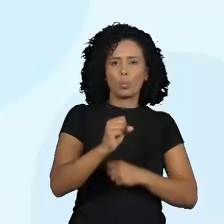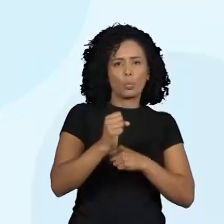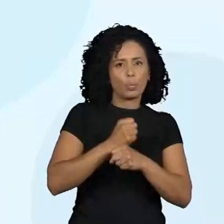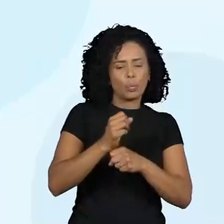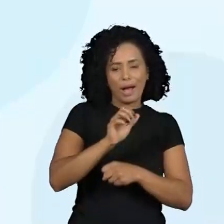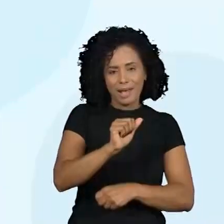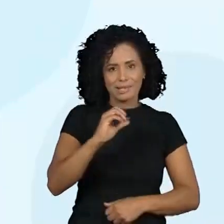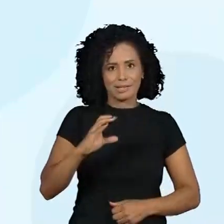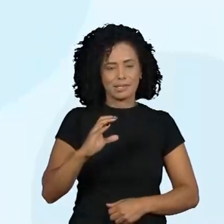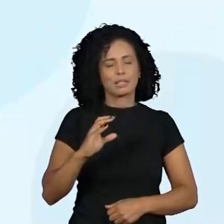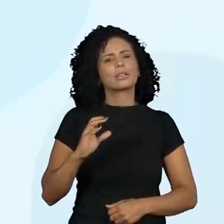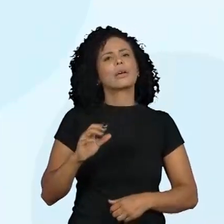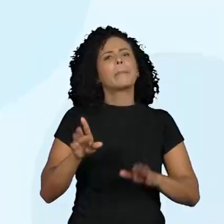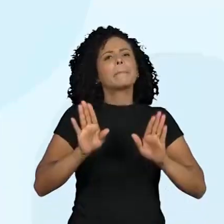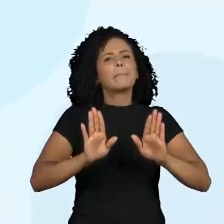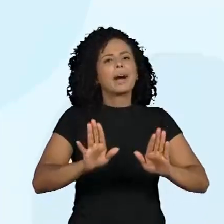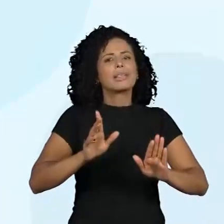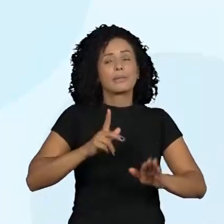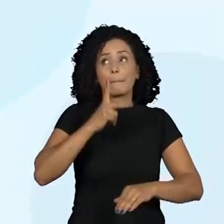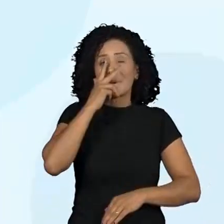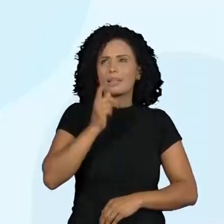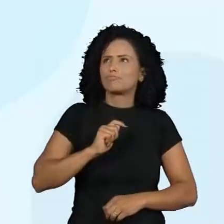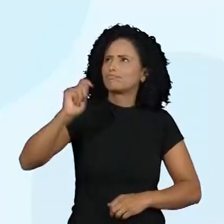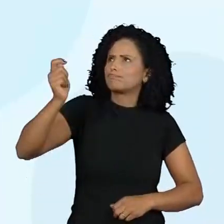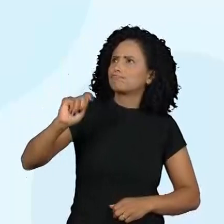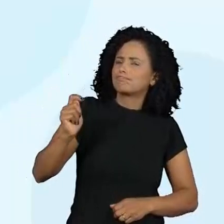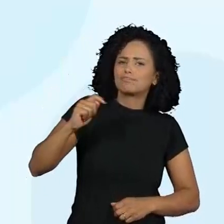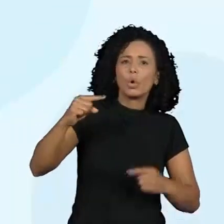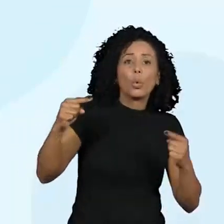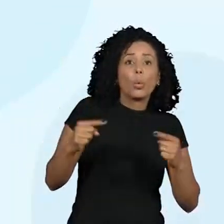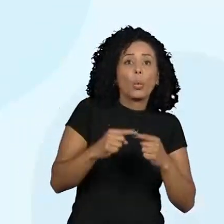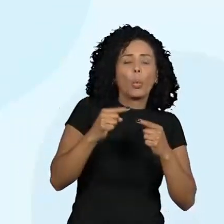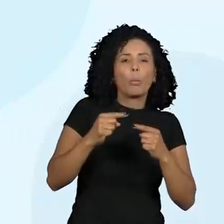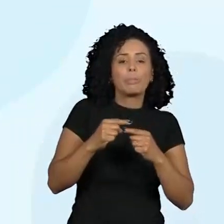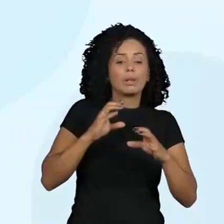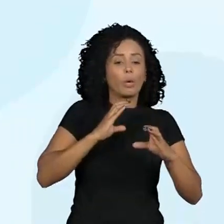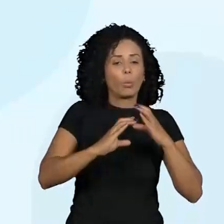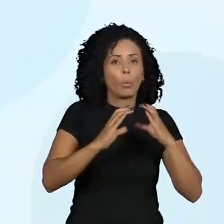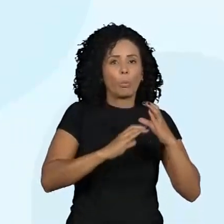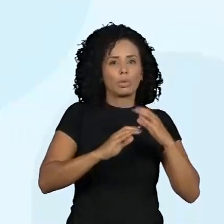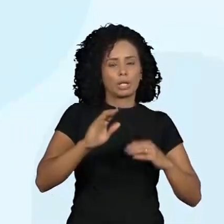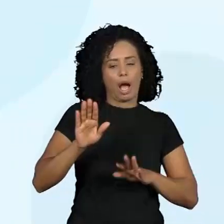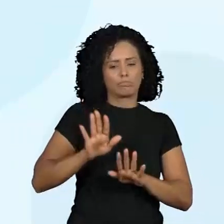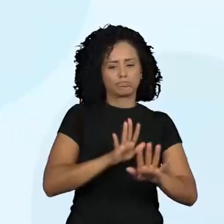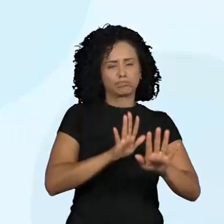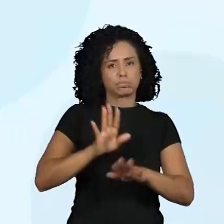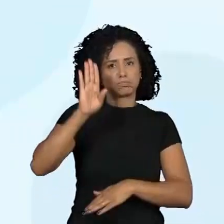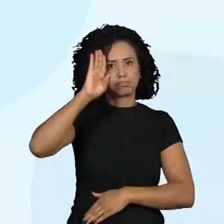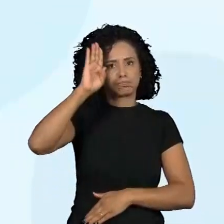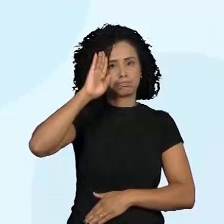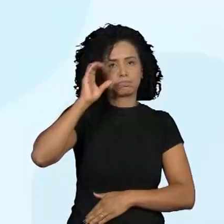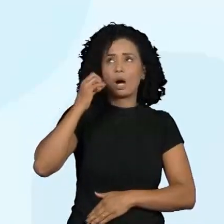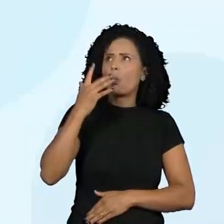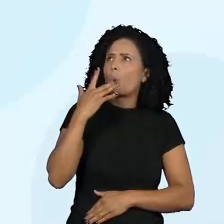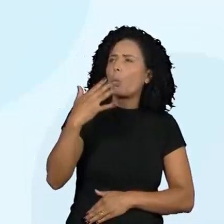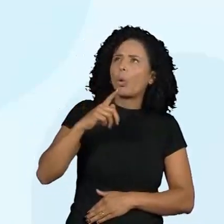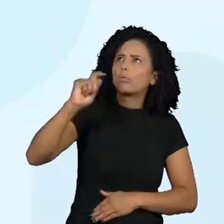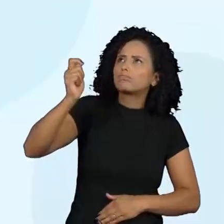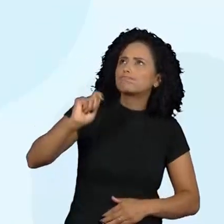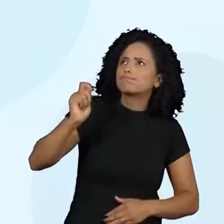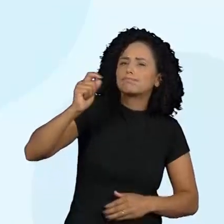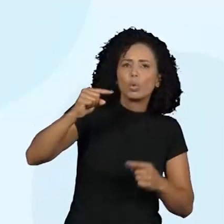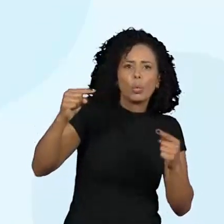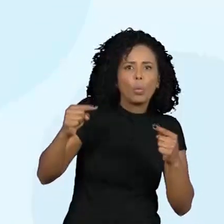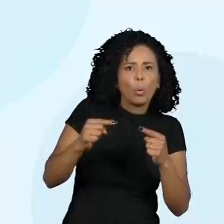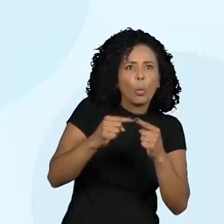como dispositivo de sinalização militar. Sua cor e os movimentos no ar tinham como